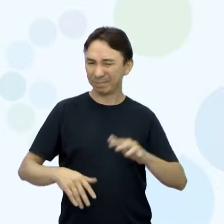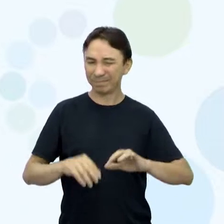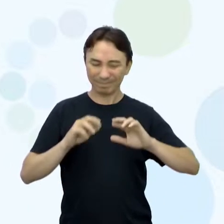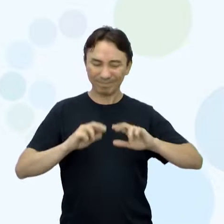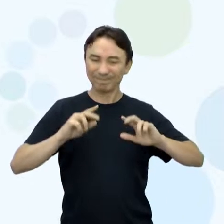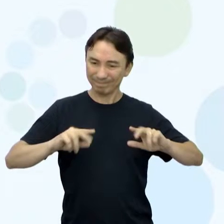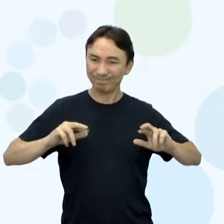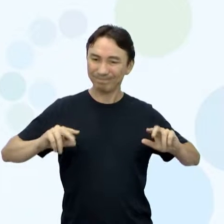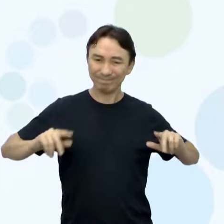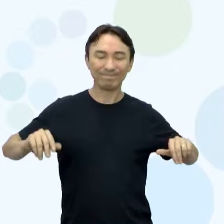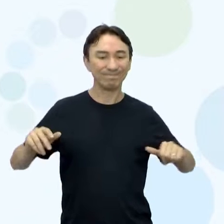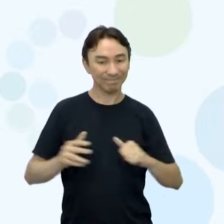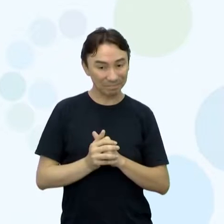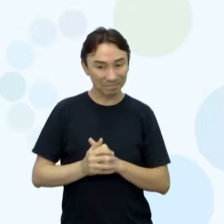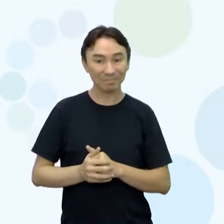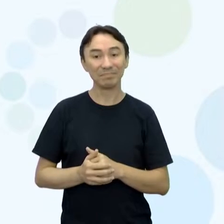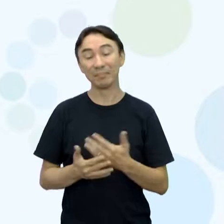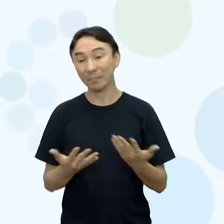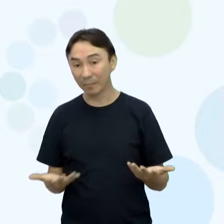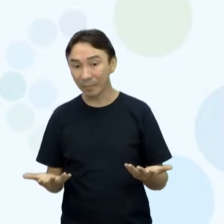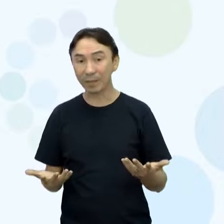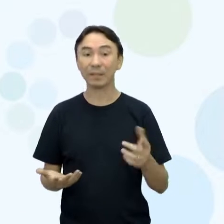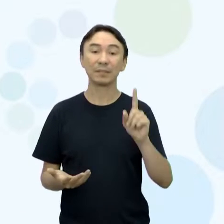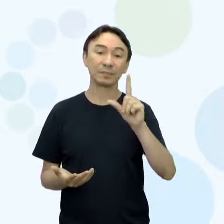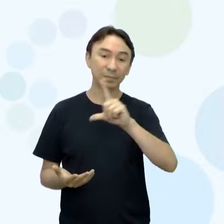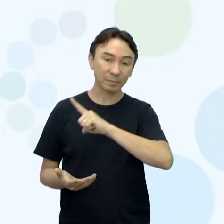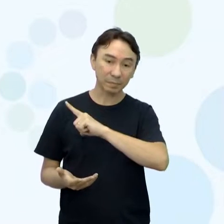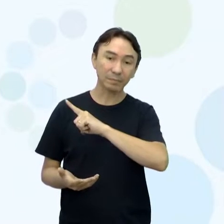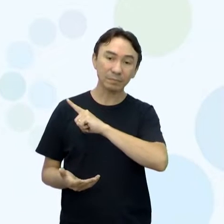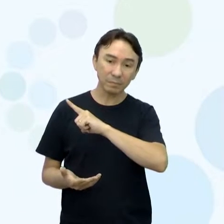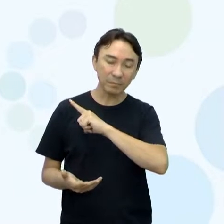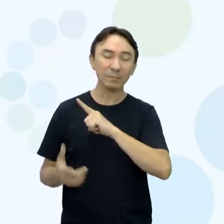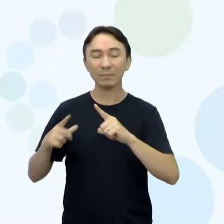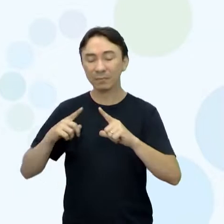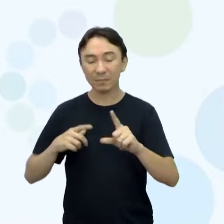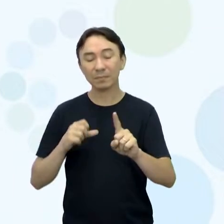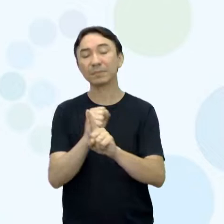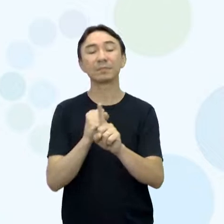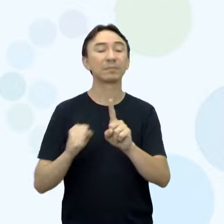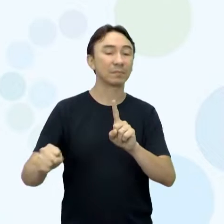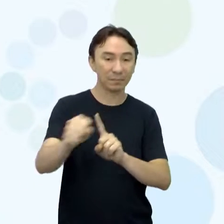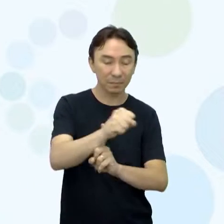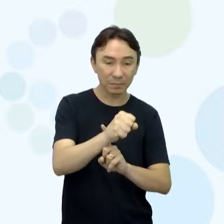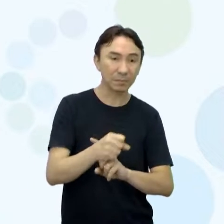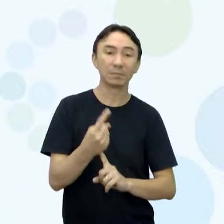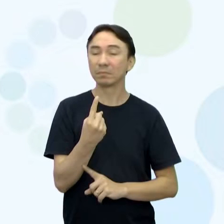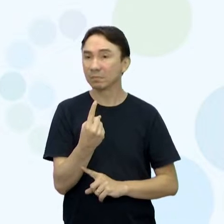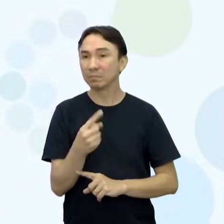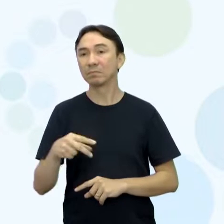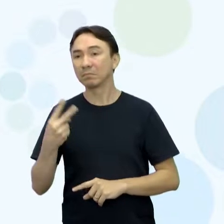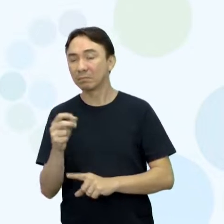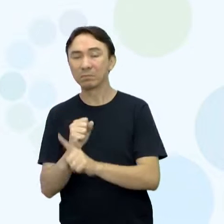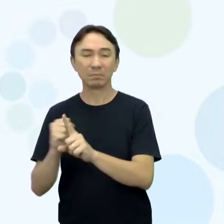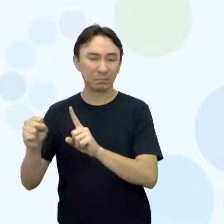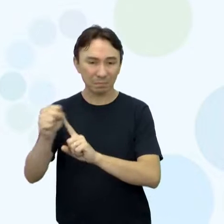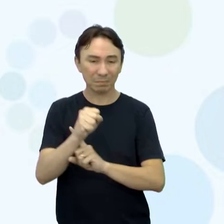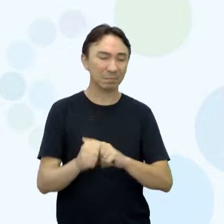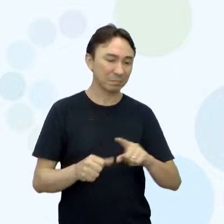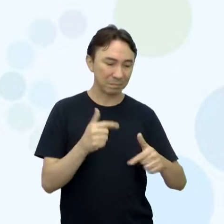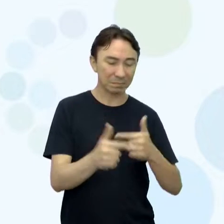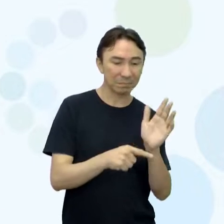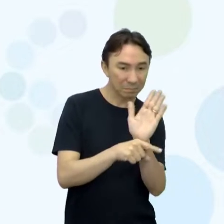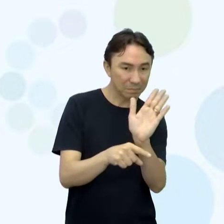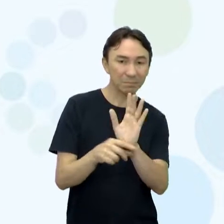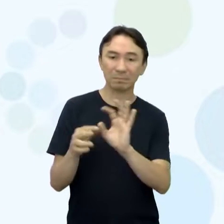situando-os no contexto de um ou mais campos de atuação social e considerando dados e